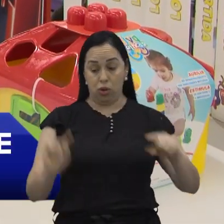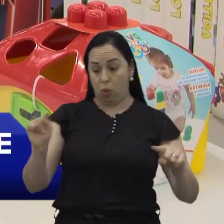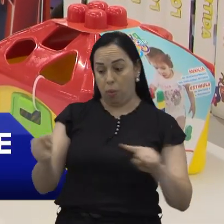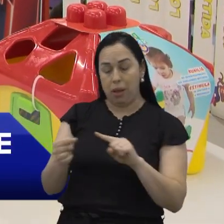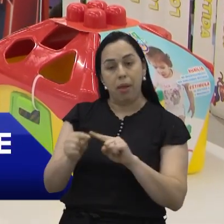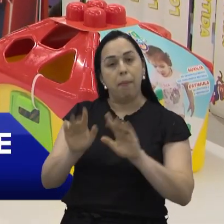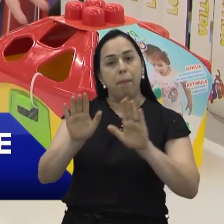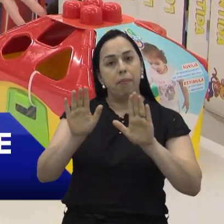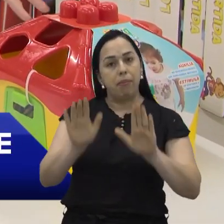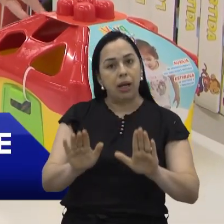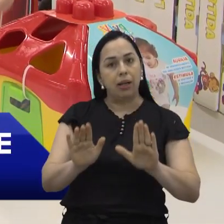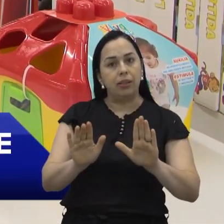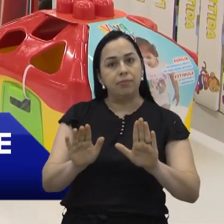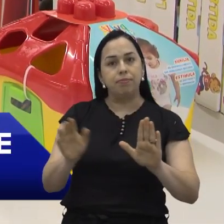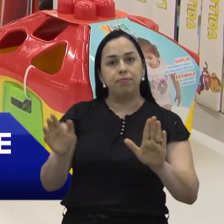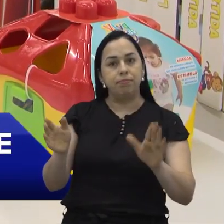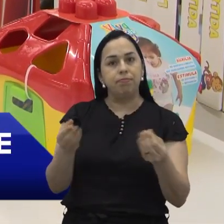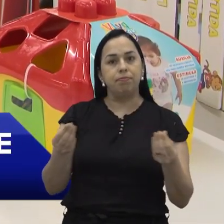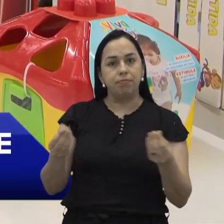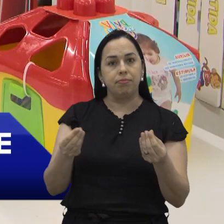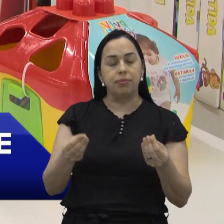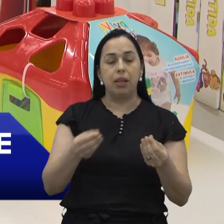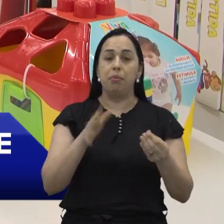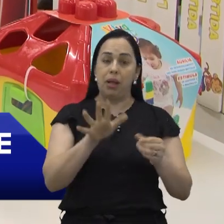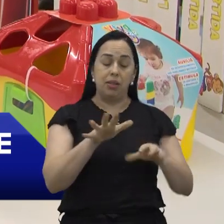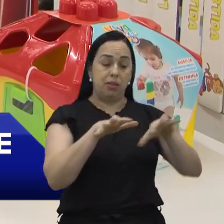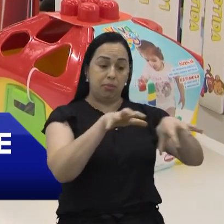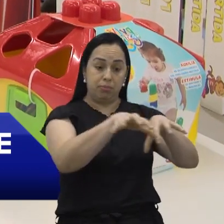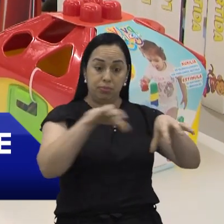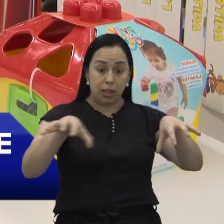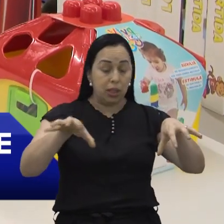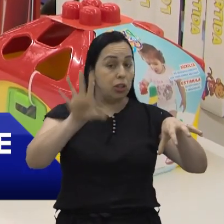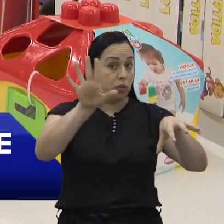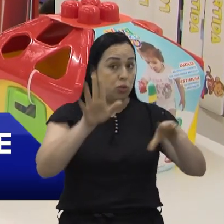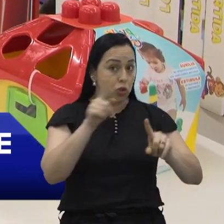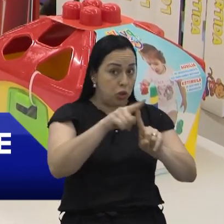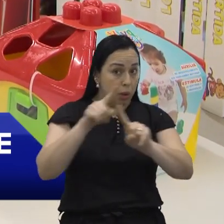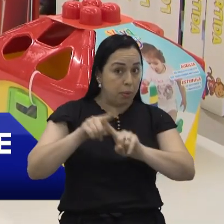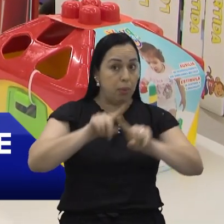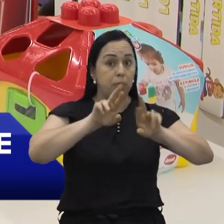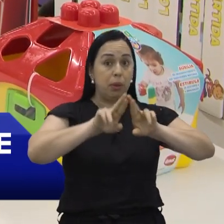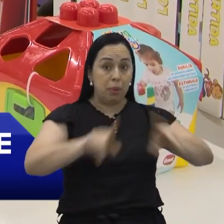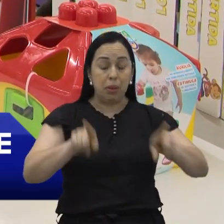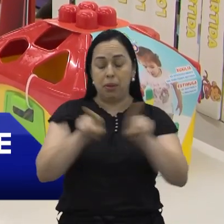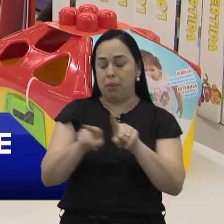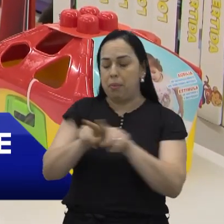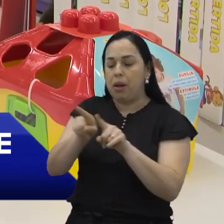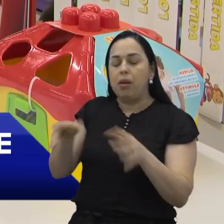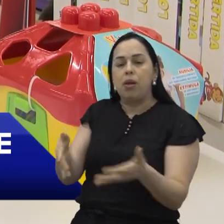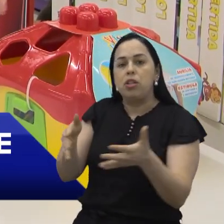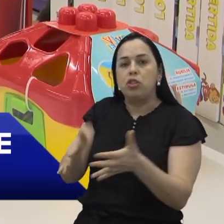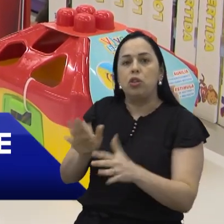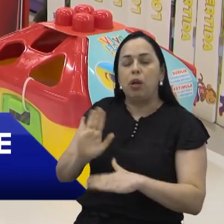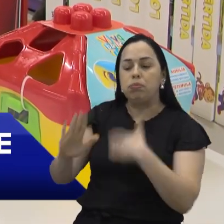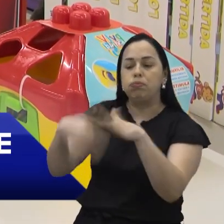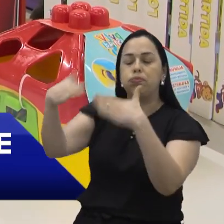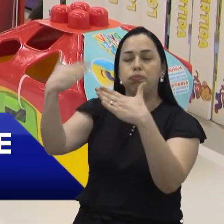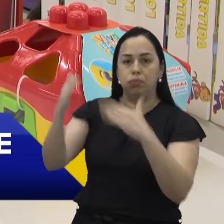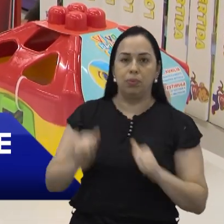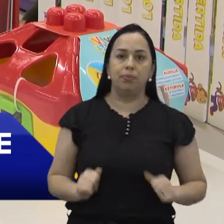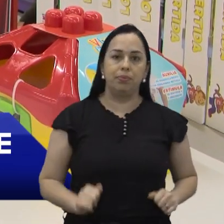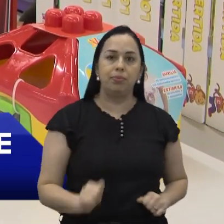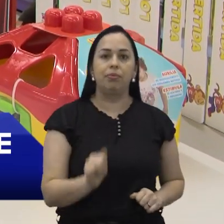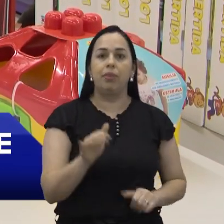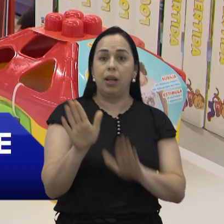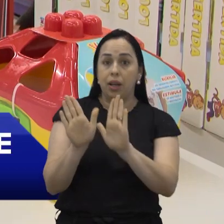de idade. Porém, né, eles são divididos em classes para poder incentivar a questão do desenvolvimento